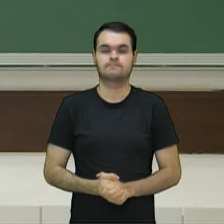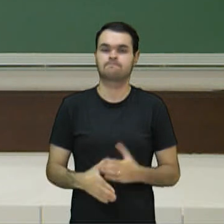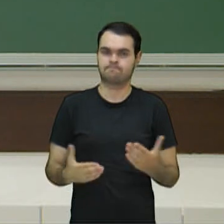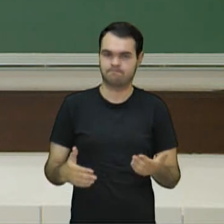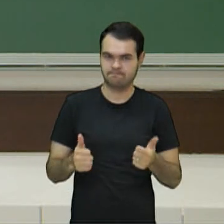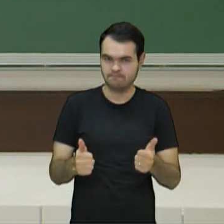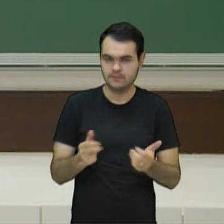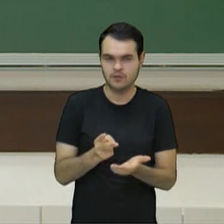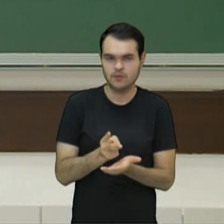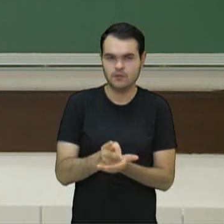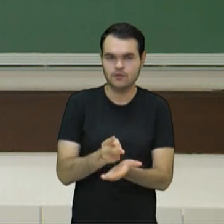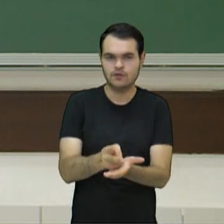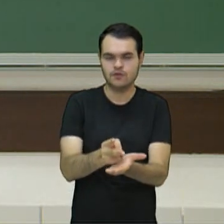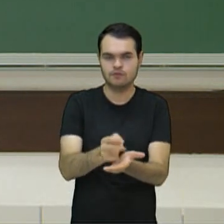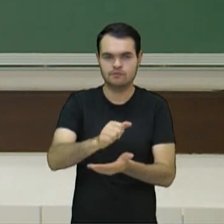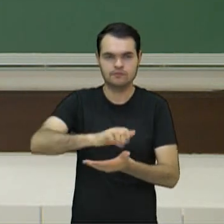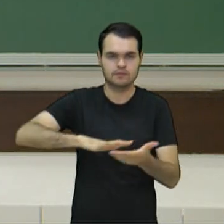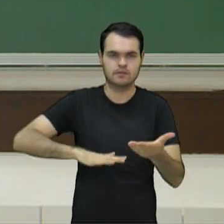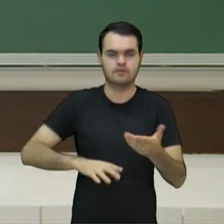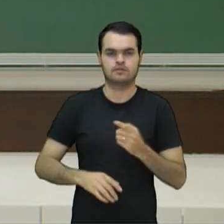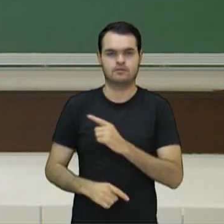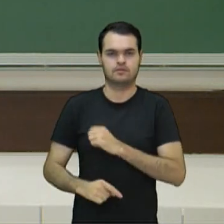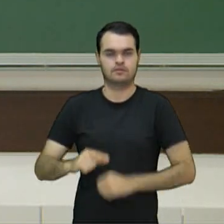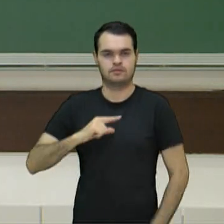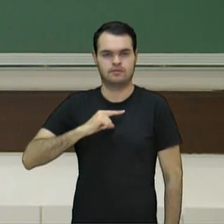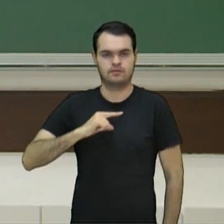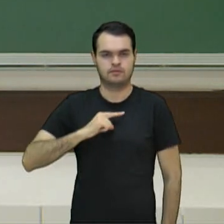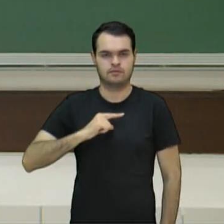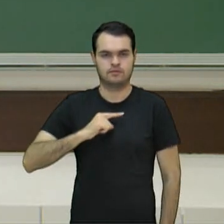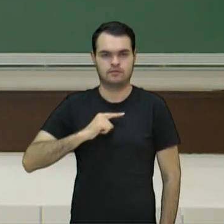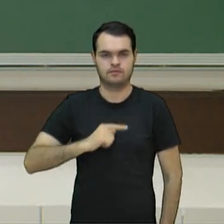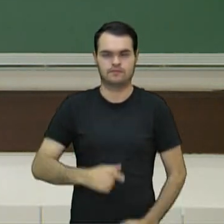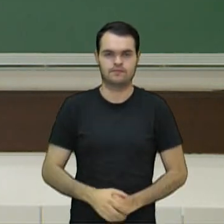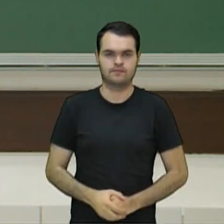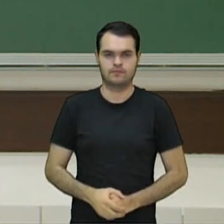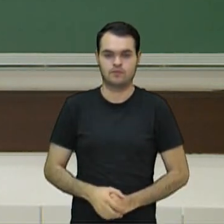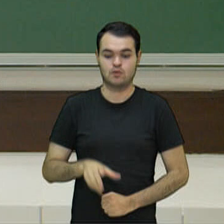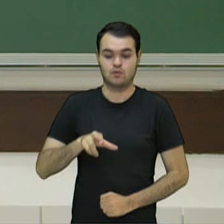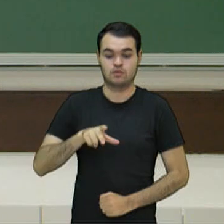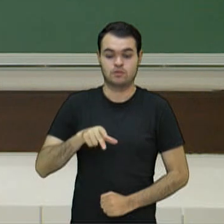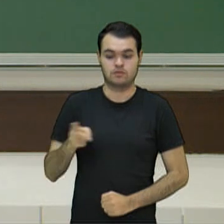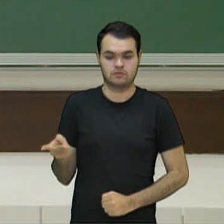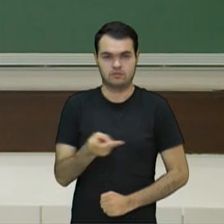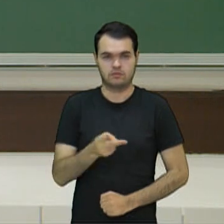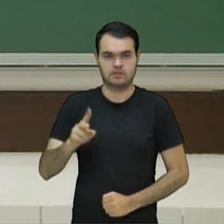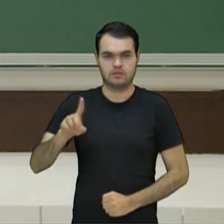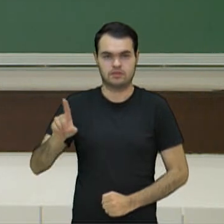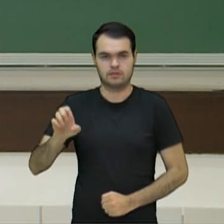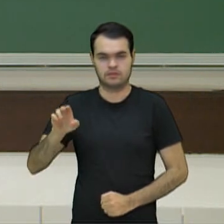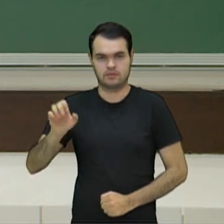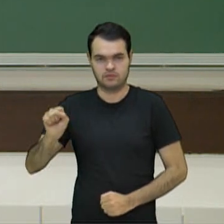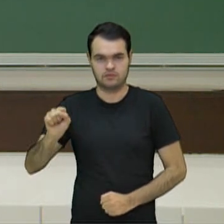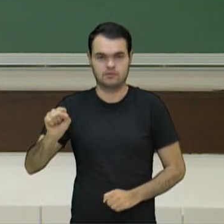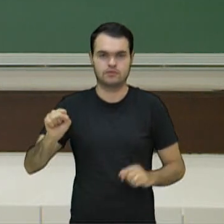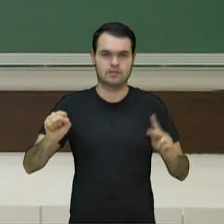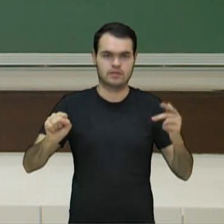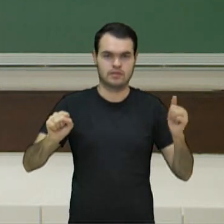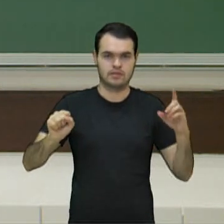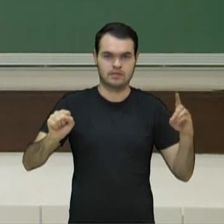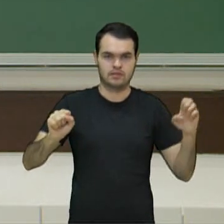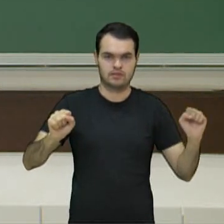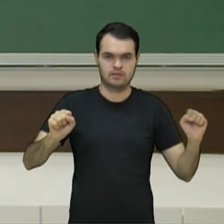Então, pessoal, continuando o nosso exercício, nós temos his brother, né, os irmãos Zeus e Hades eram deuses do